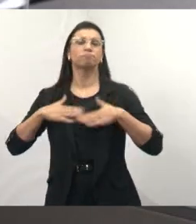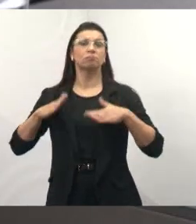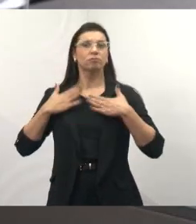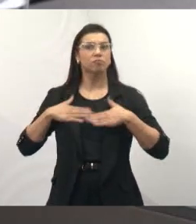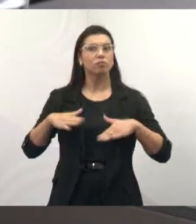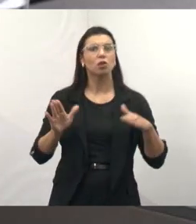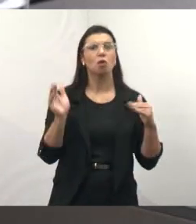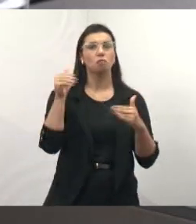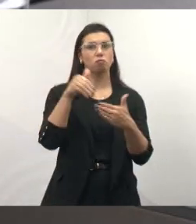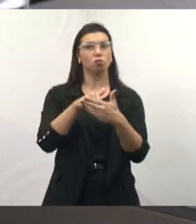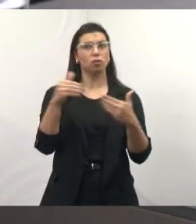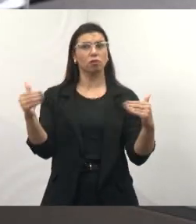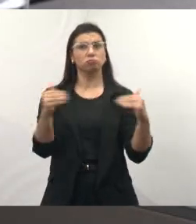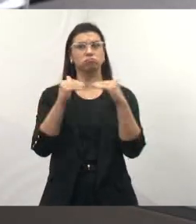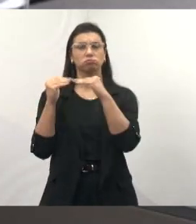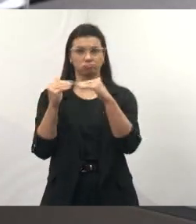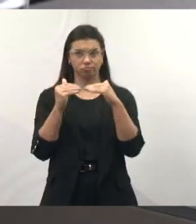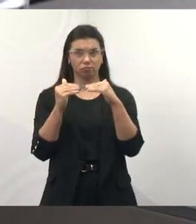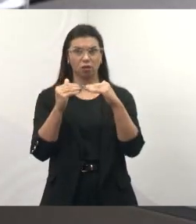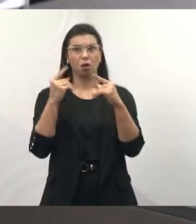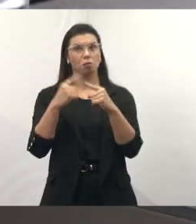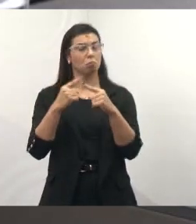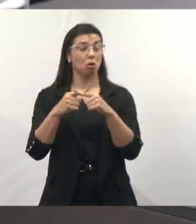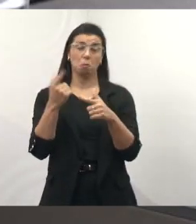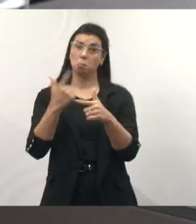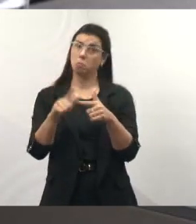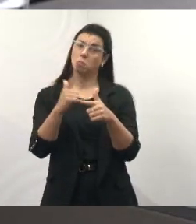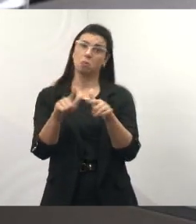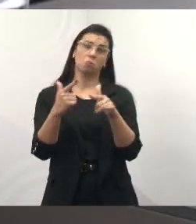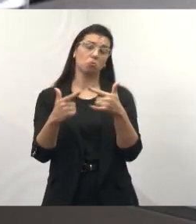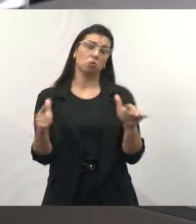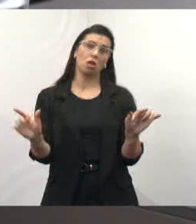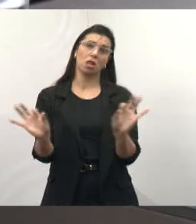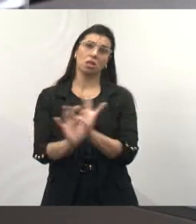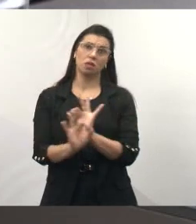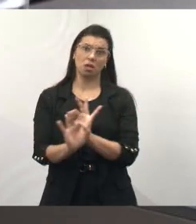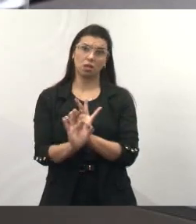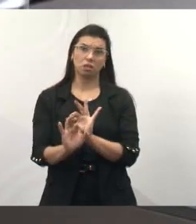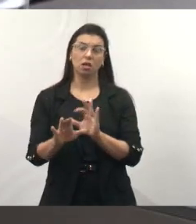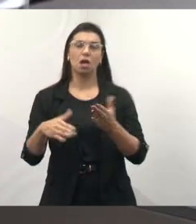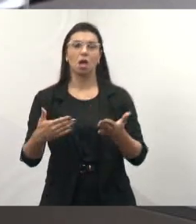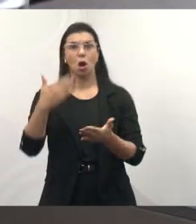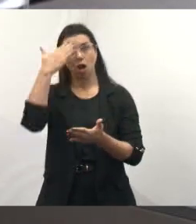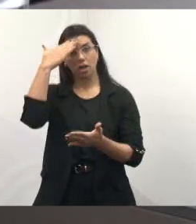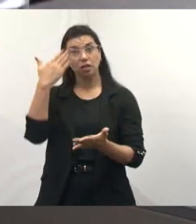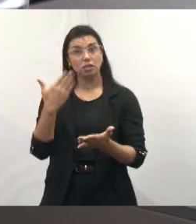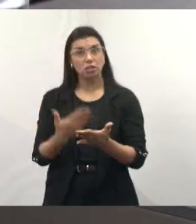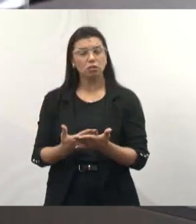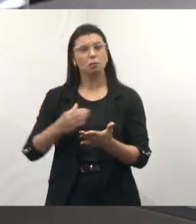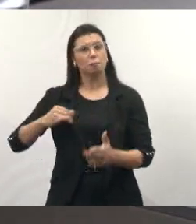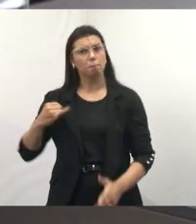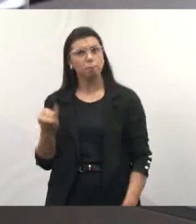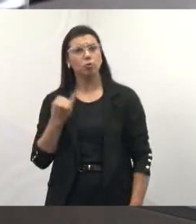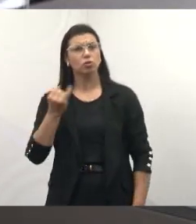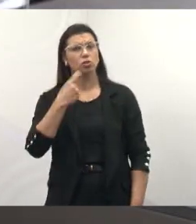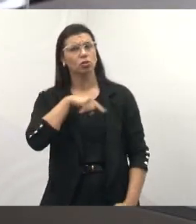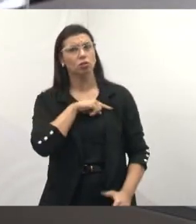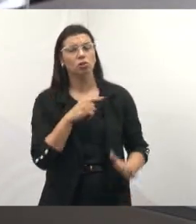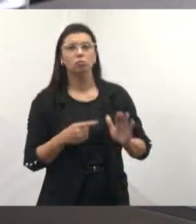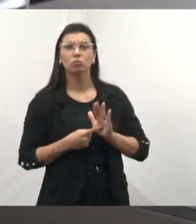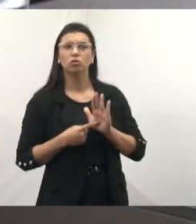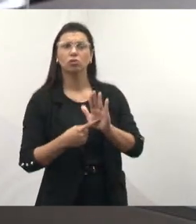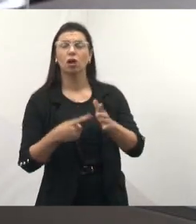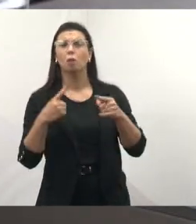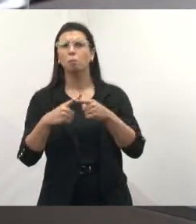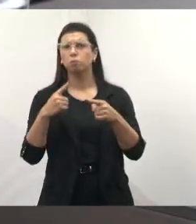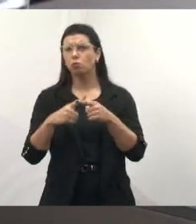votar tranquilamente favorável, porque não teremos problema. Eu acredito que esses apontamentos são importantes, não é? Porque é o quê? É uma condição